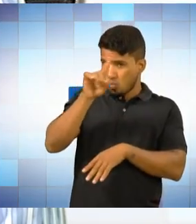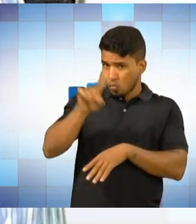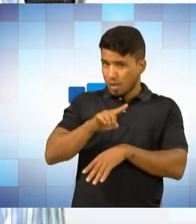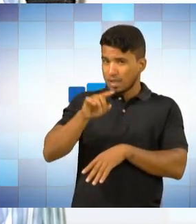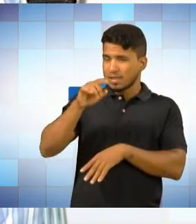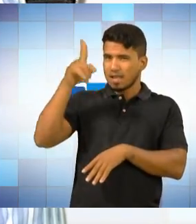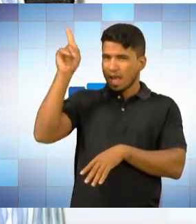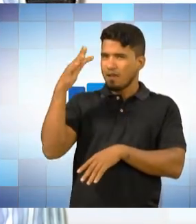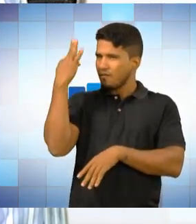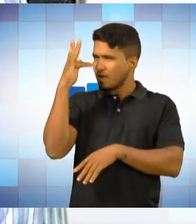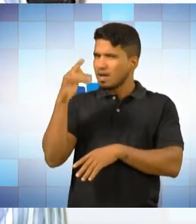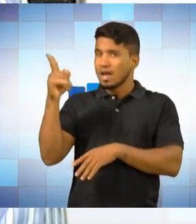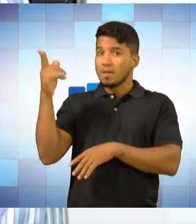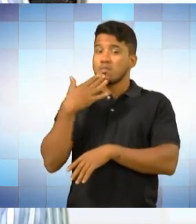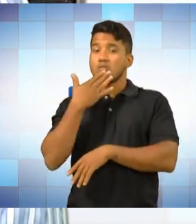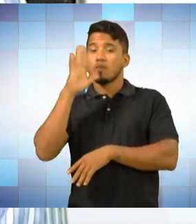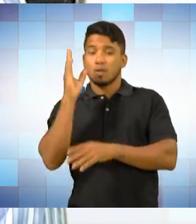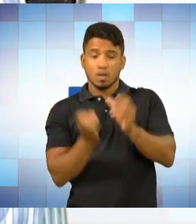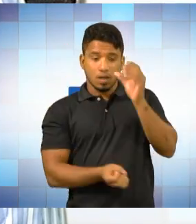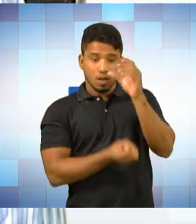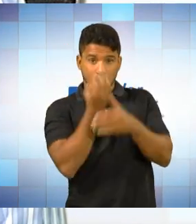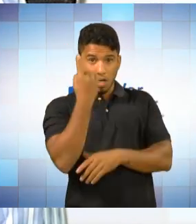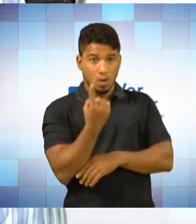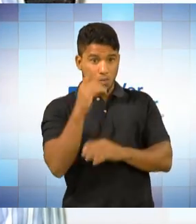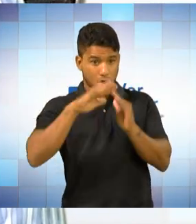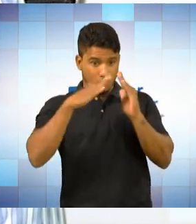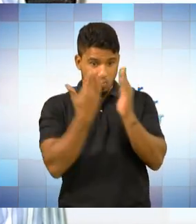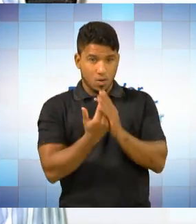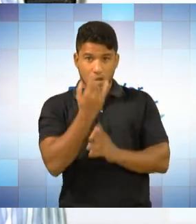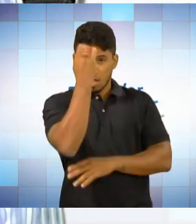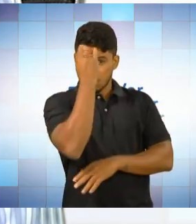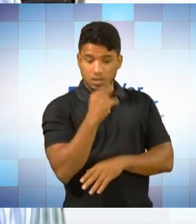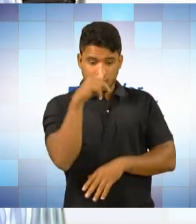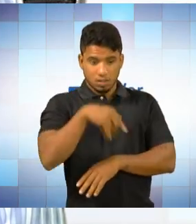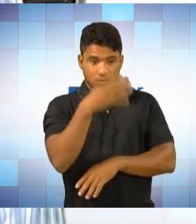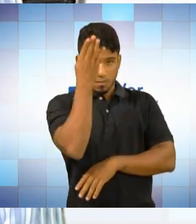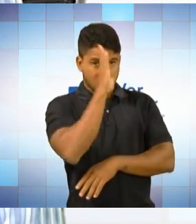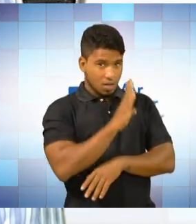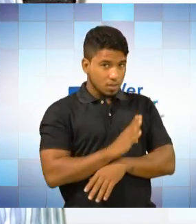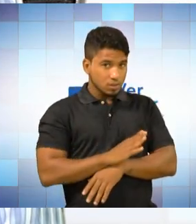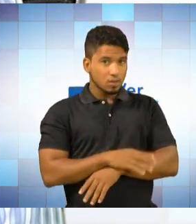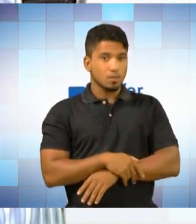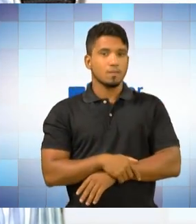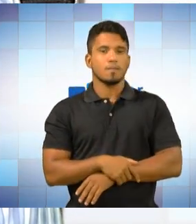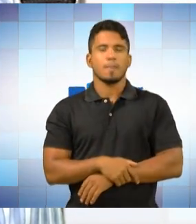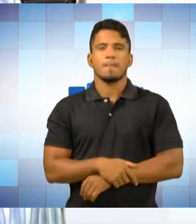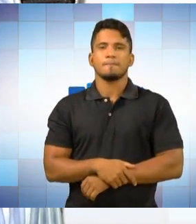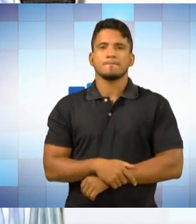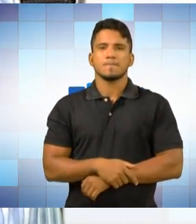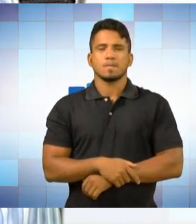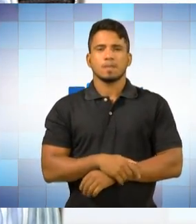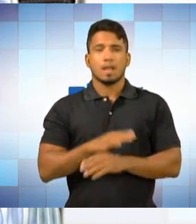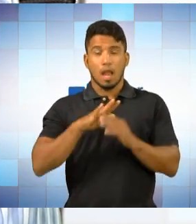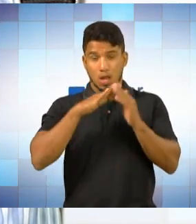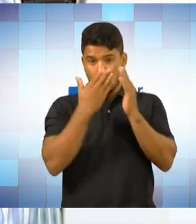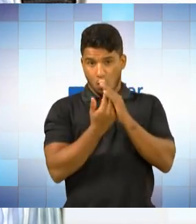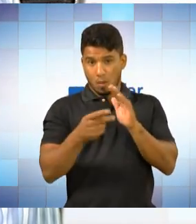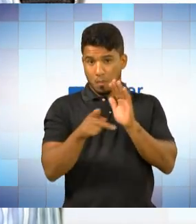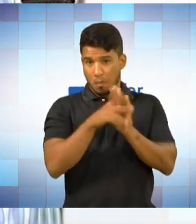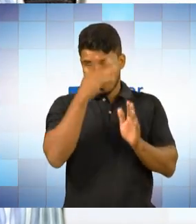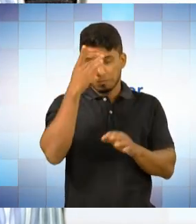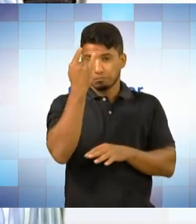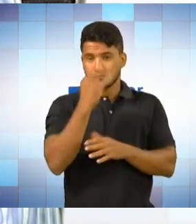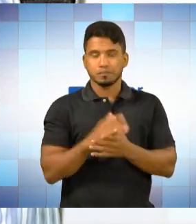ele prometeu de criar uma escola para cegos no Brasil, naquela época Escola Imperial dos Meninos